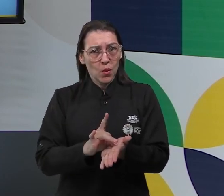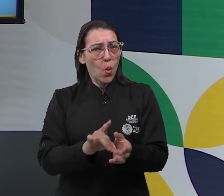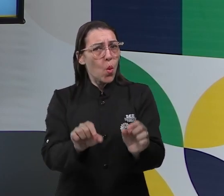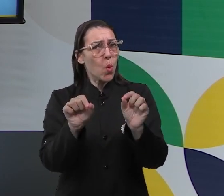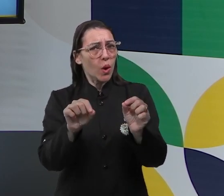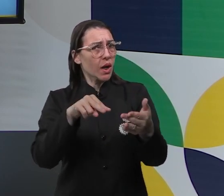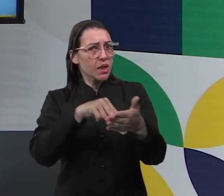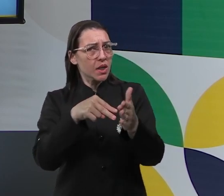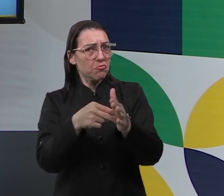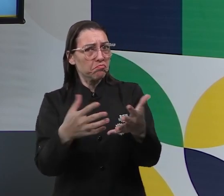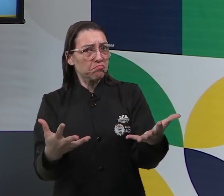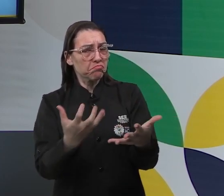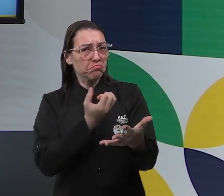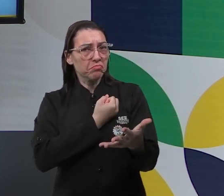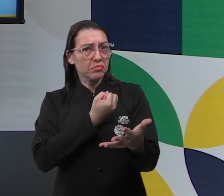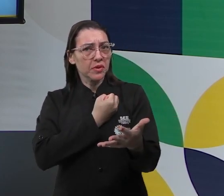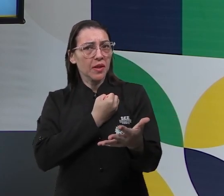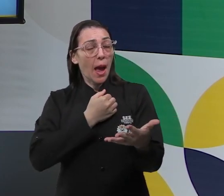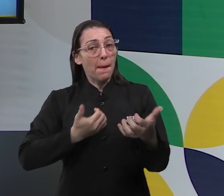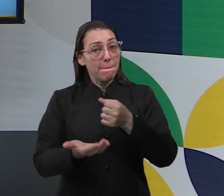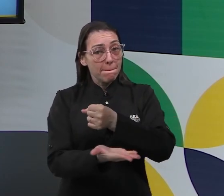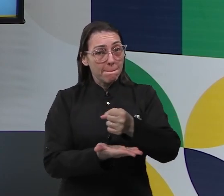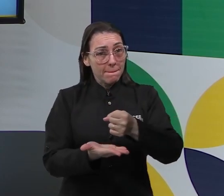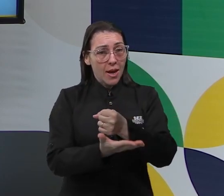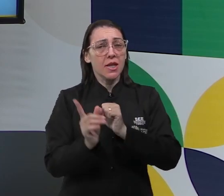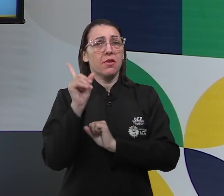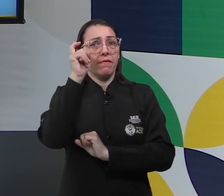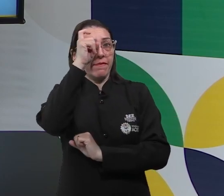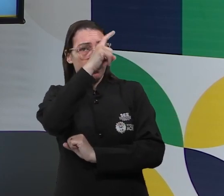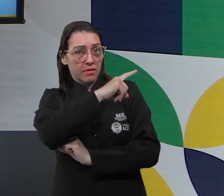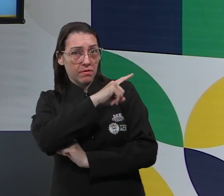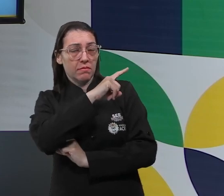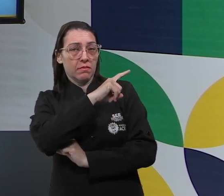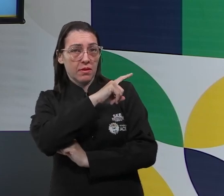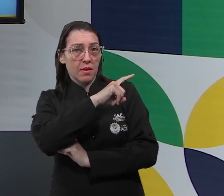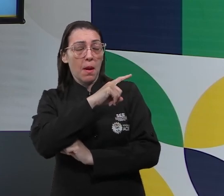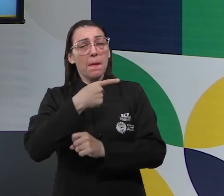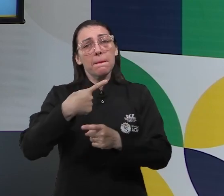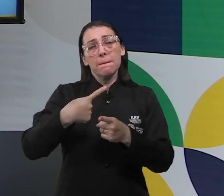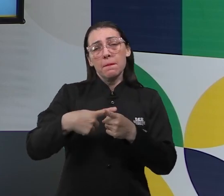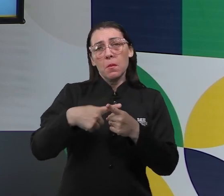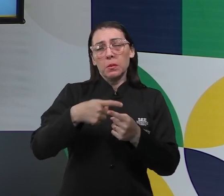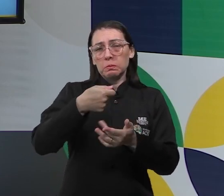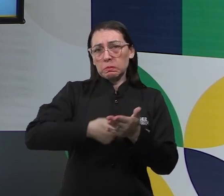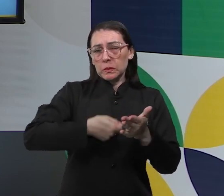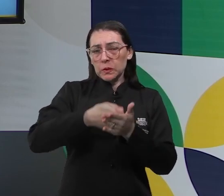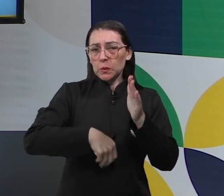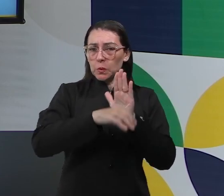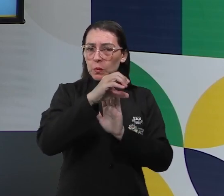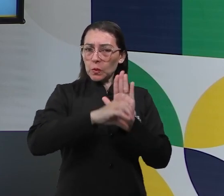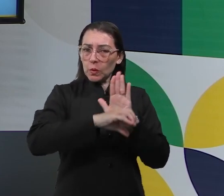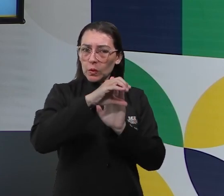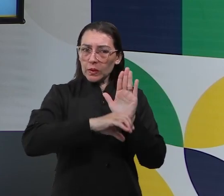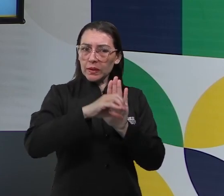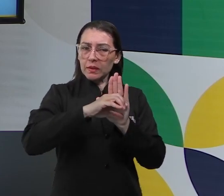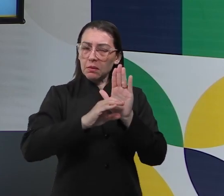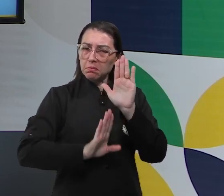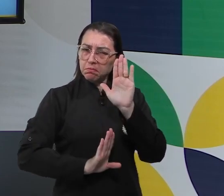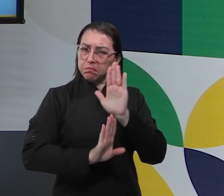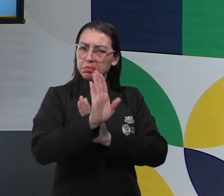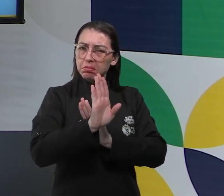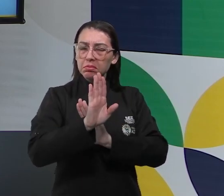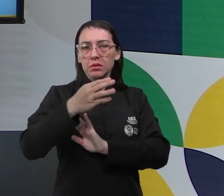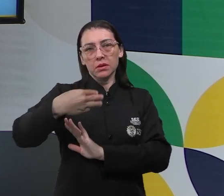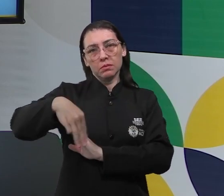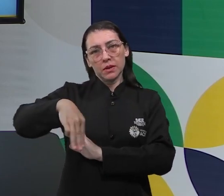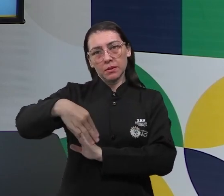números reais a nível básico é um pouco difícil, porque exige conceitos avançados de